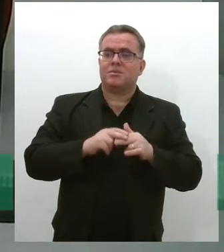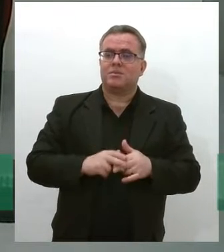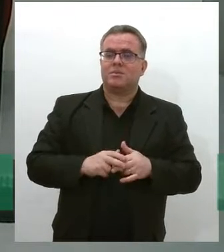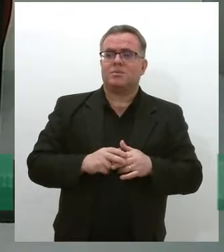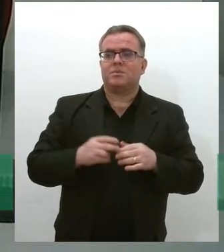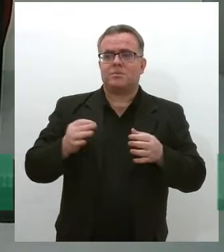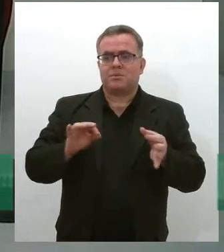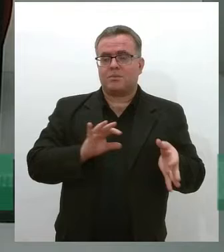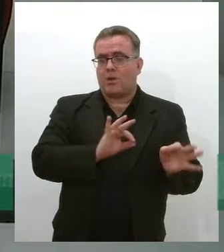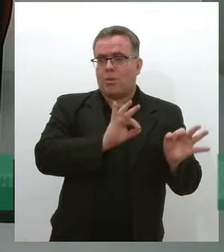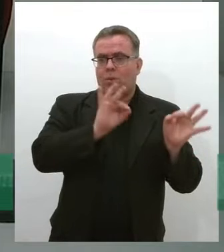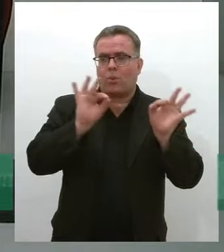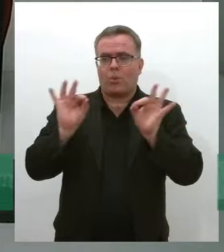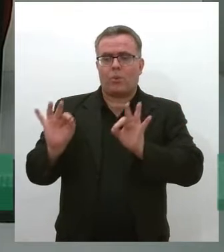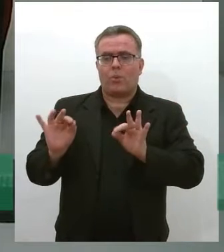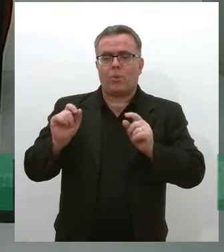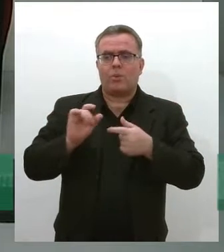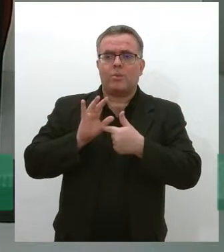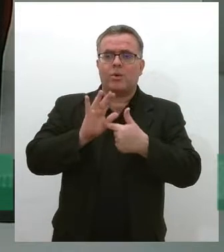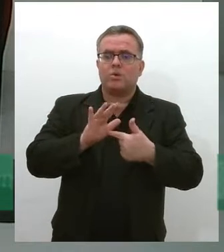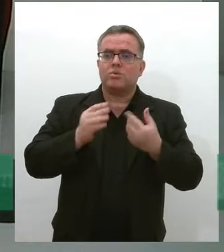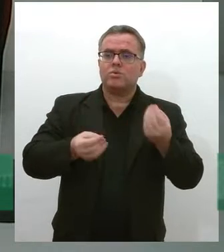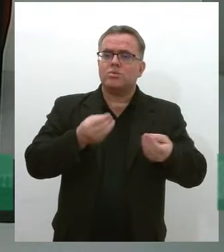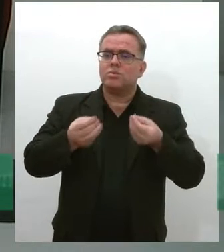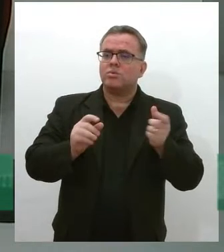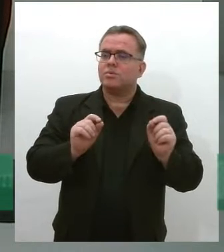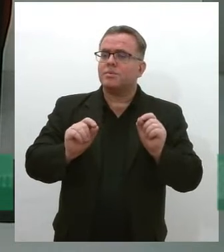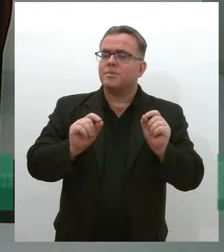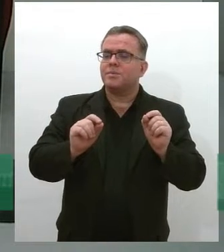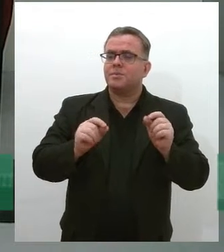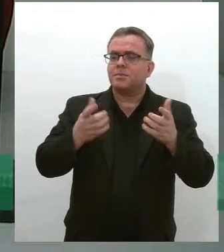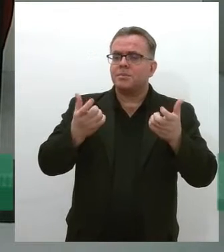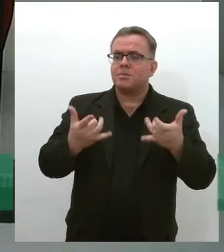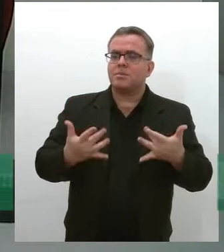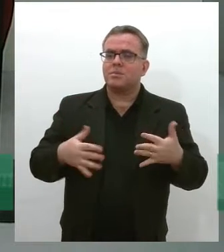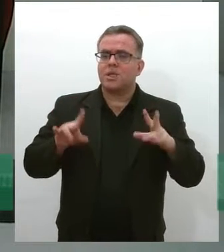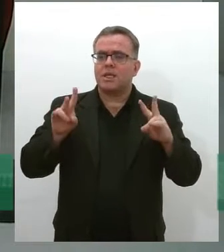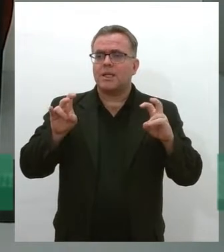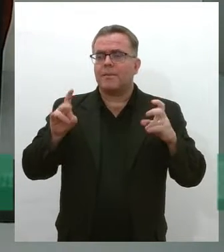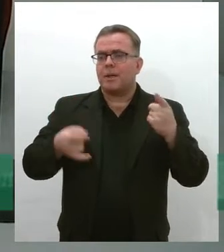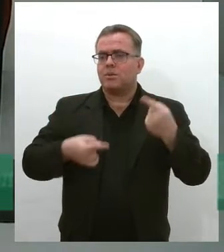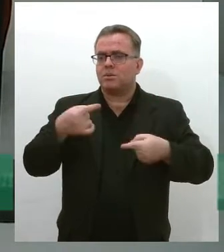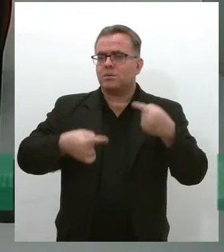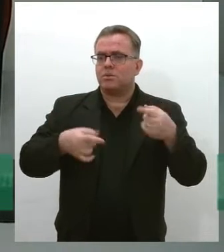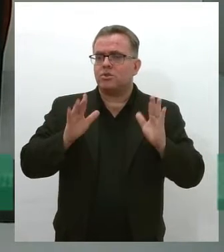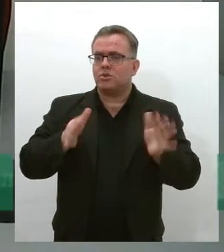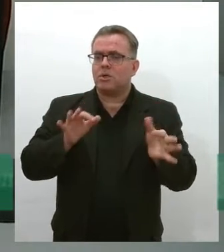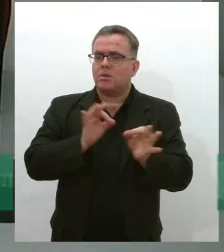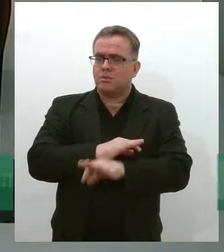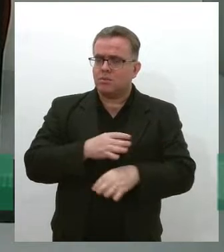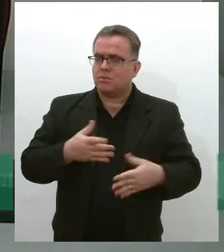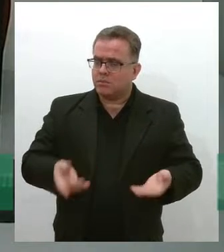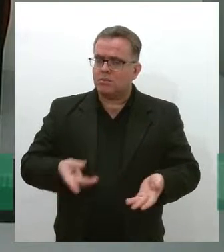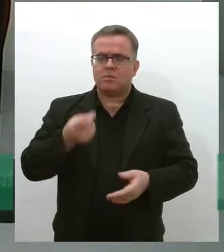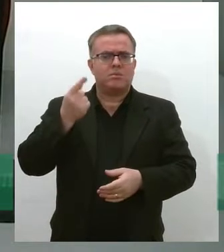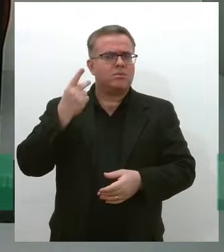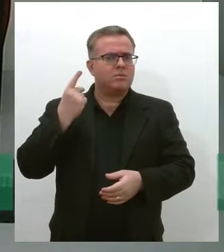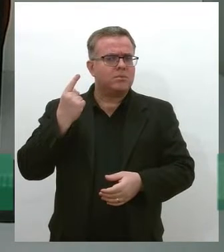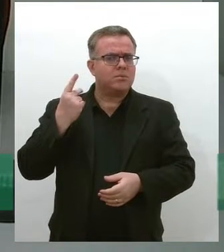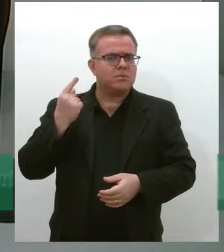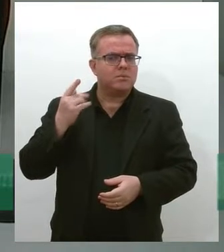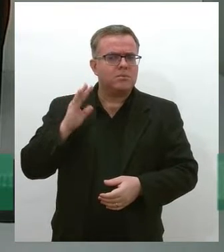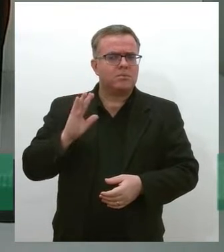de introdução, falou das questões que estão sendo debatidas e ações realizadas em torno aí das questões